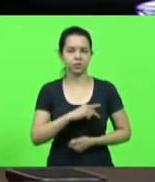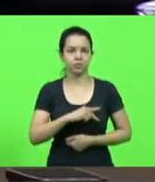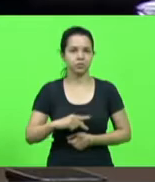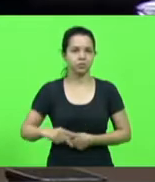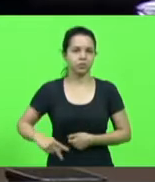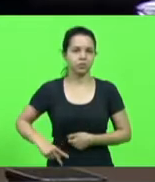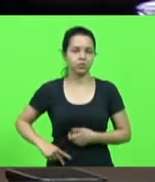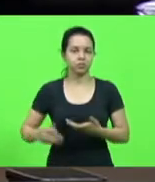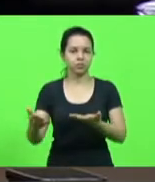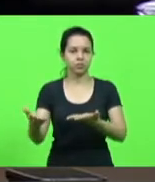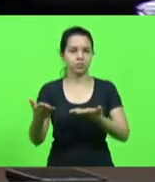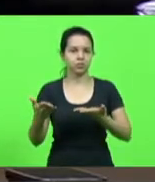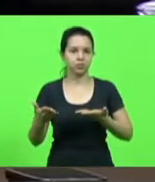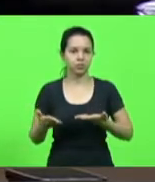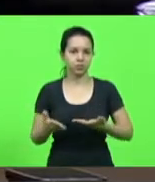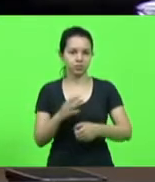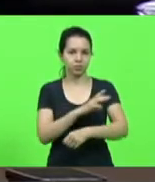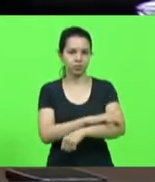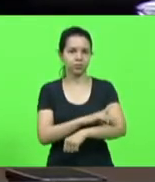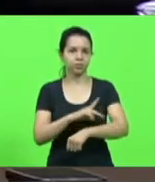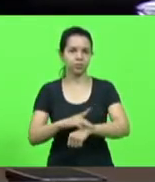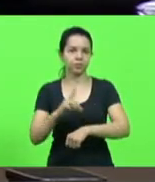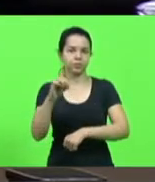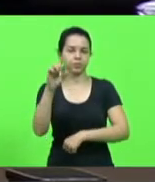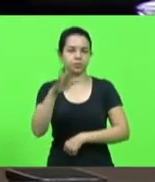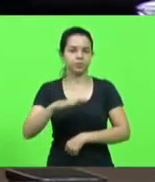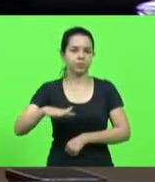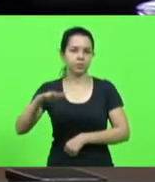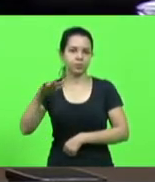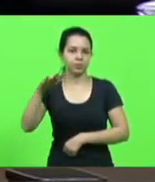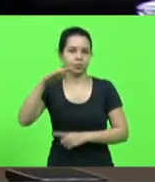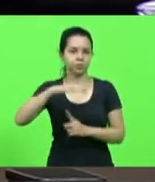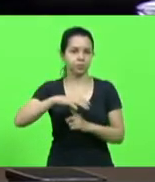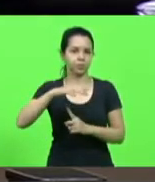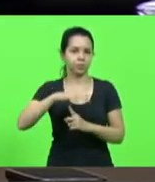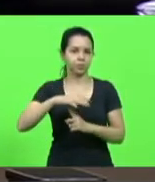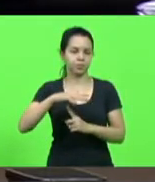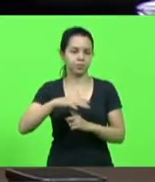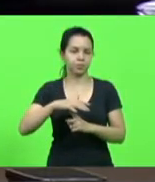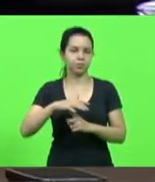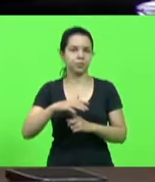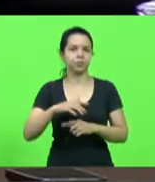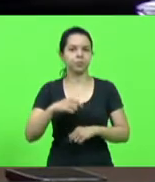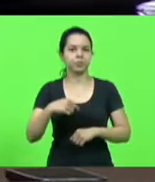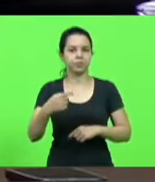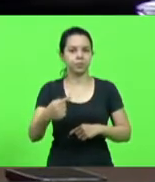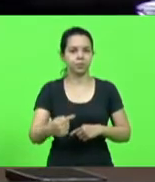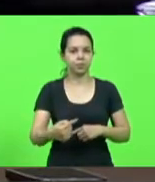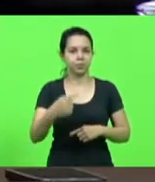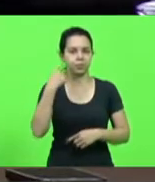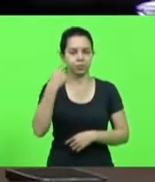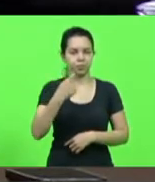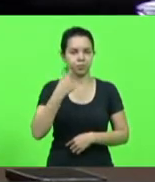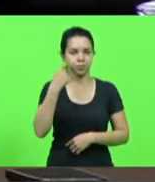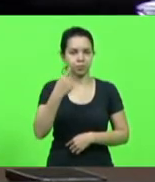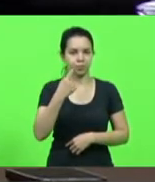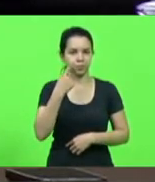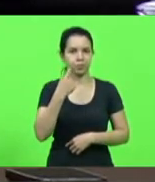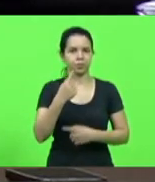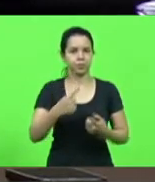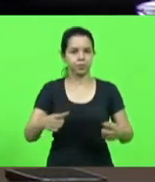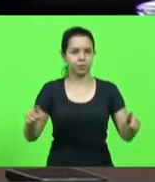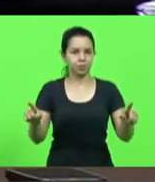Evangélicas da Assembleia de Deus de Santa Catarina e Sudoeste do Paraná, pastor Newton dos Santos. Na sequência, O deputado Ismael dos Santos interpretou a música